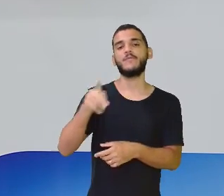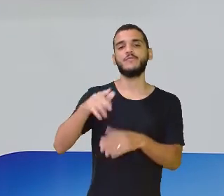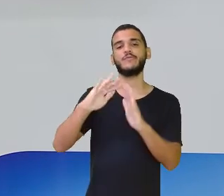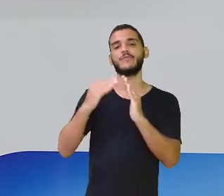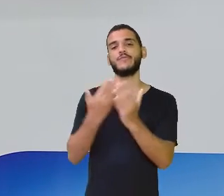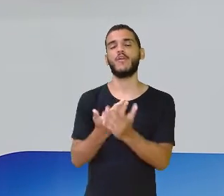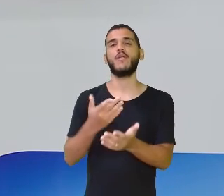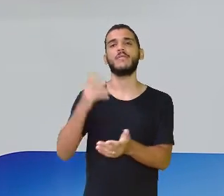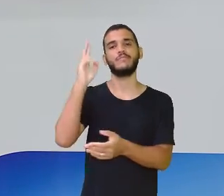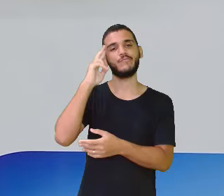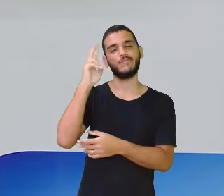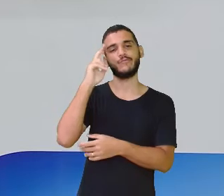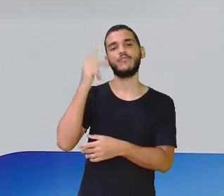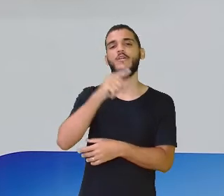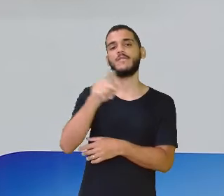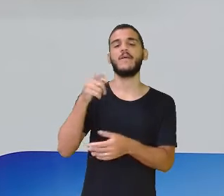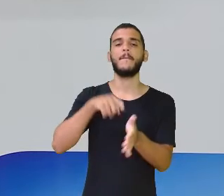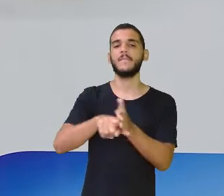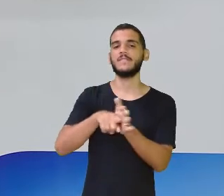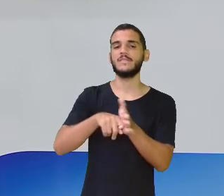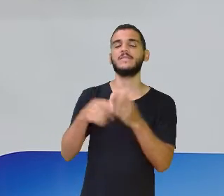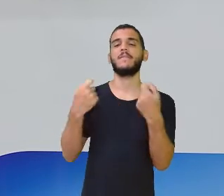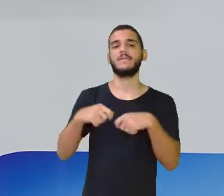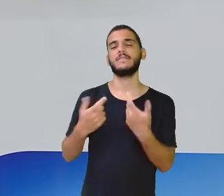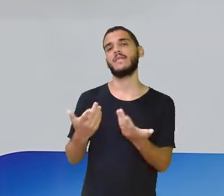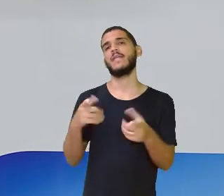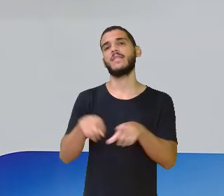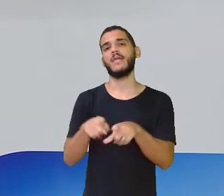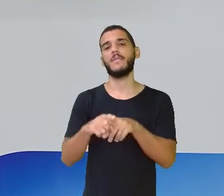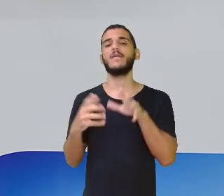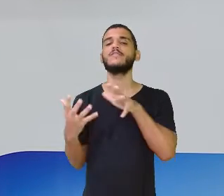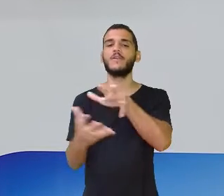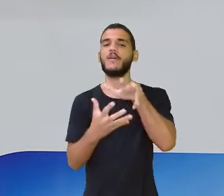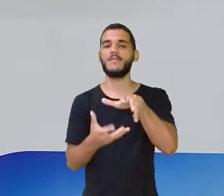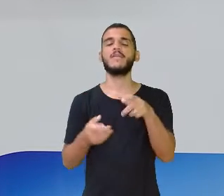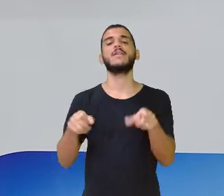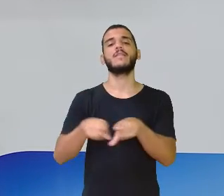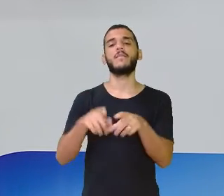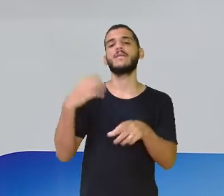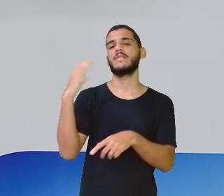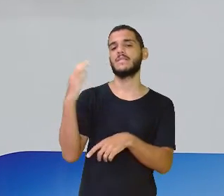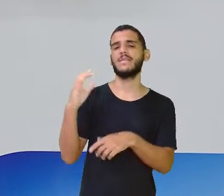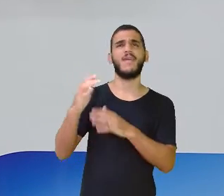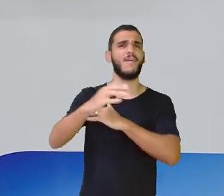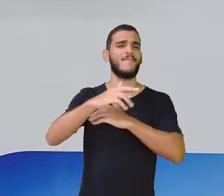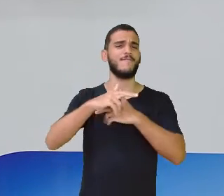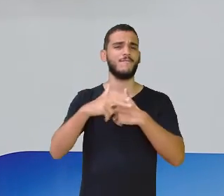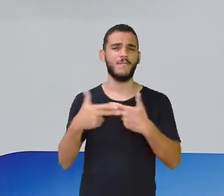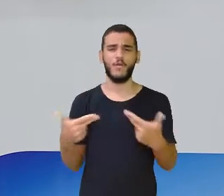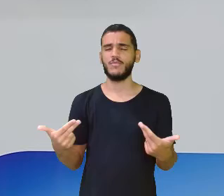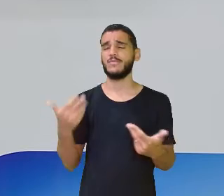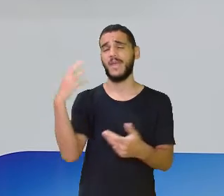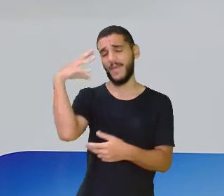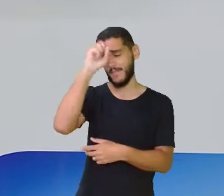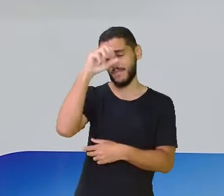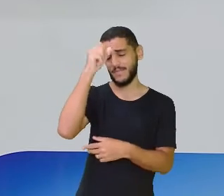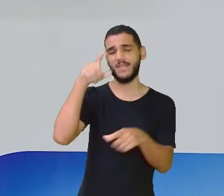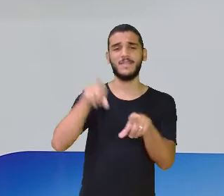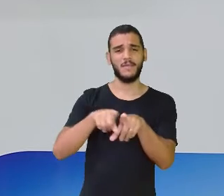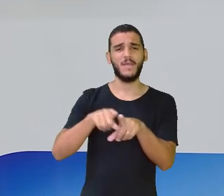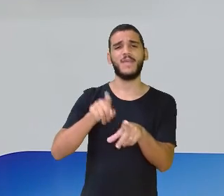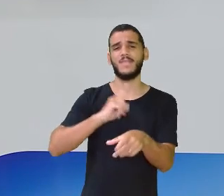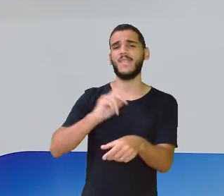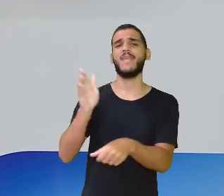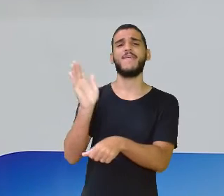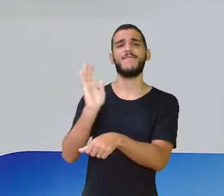fazer uma leitura, você vai pesquisar. Geografia, ciências, quanta coisa para a gente aprender em ciências. Tem vídeo?